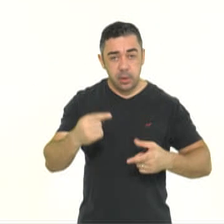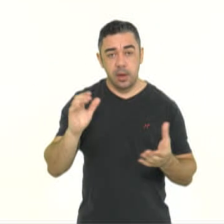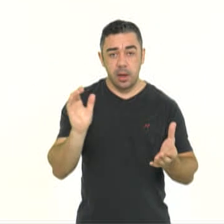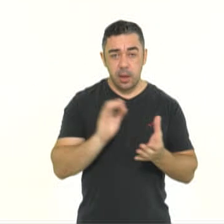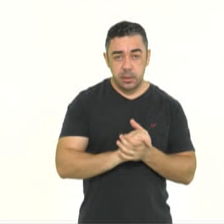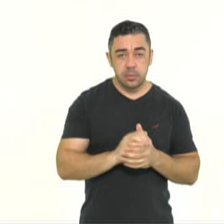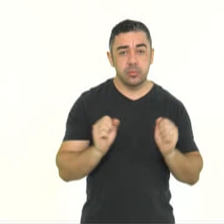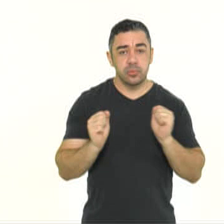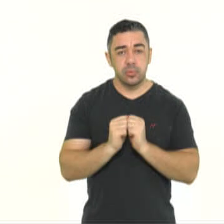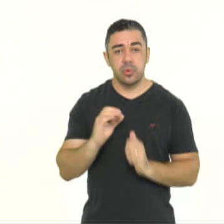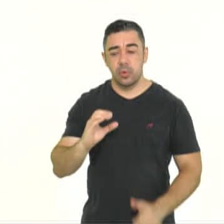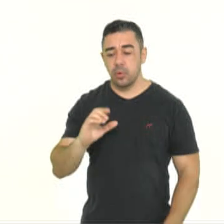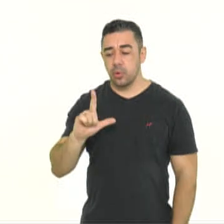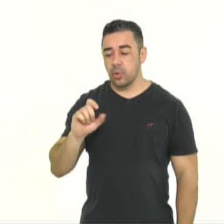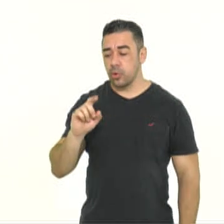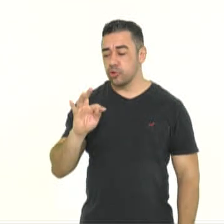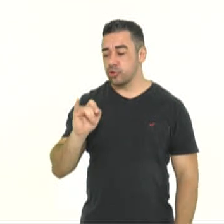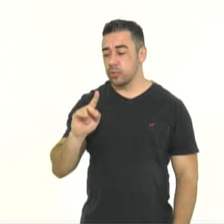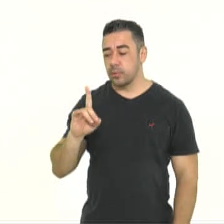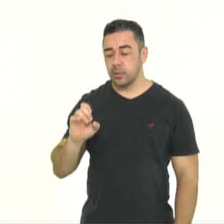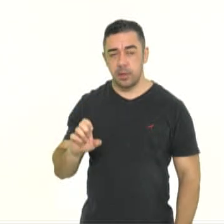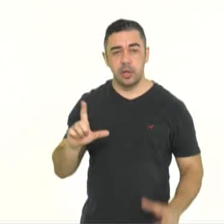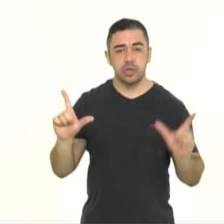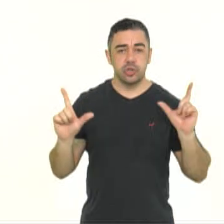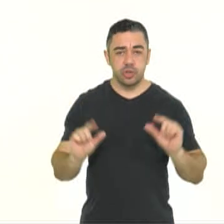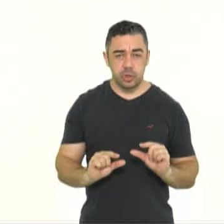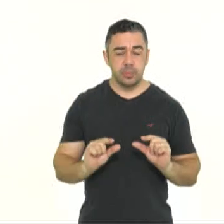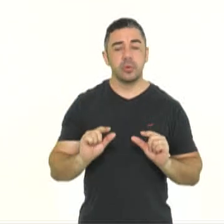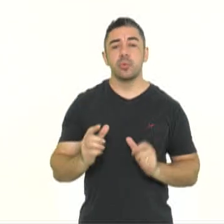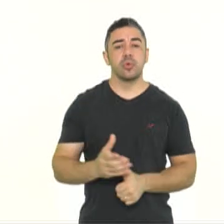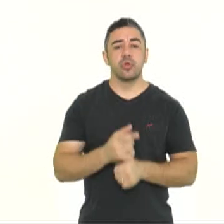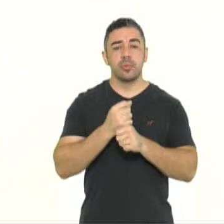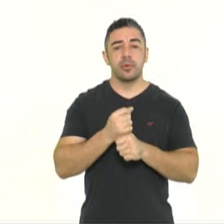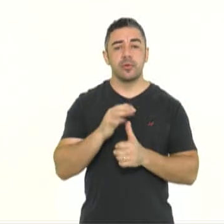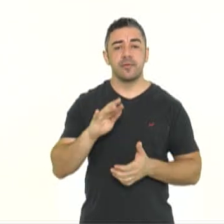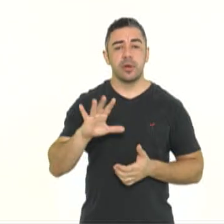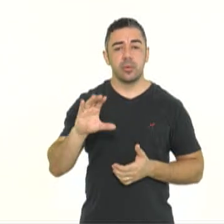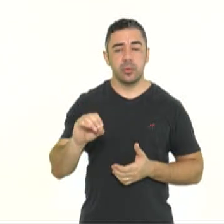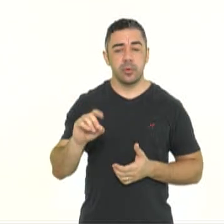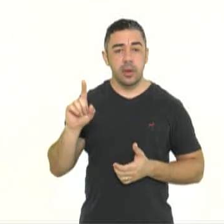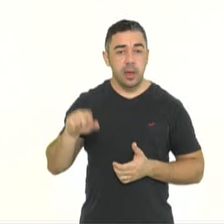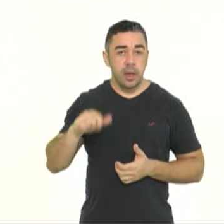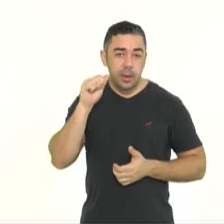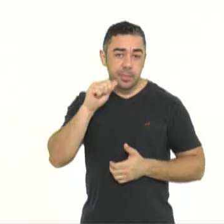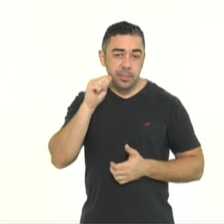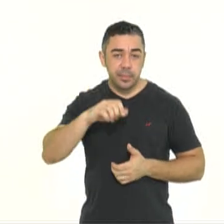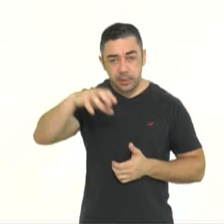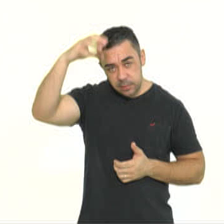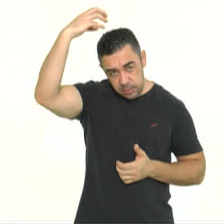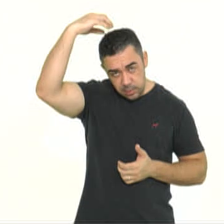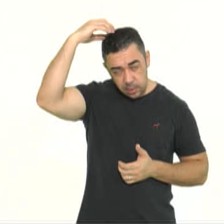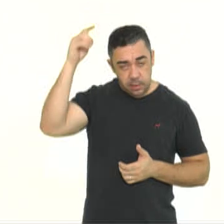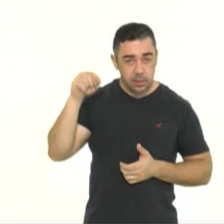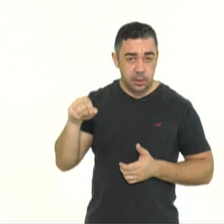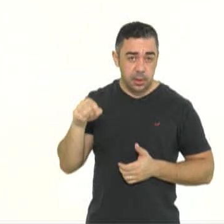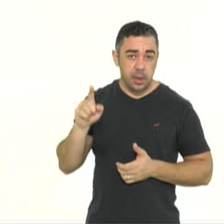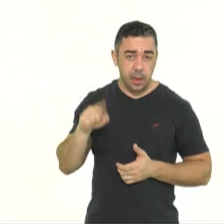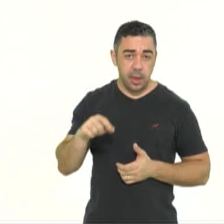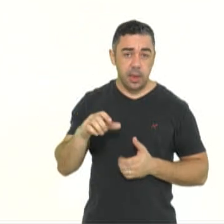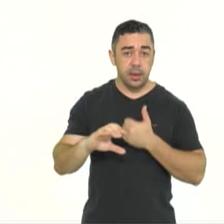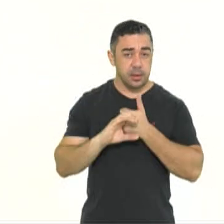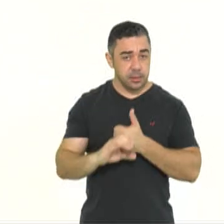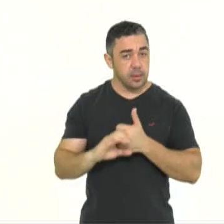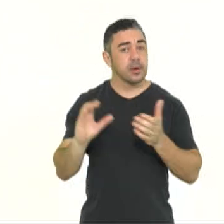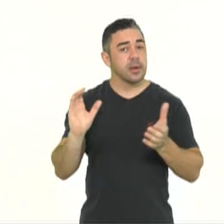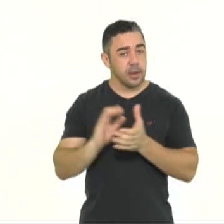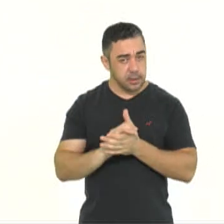casando-se com Clotilde, ele conseguiu diminuir a resistência ao domínio franco. Clotilde era uma princesa cristã do reino da Burgúndia. Até os